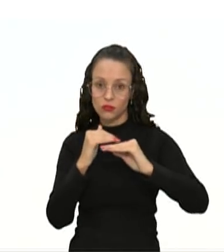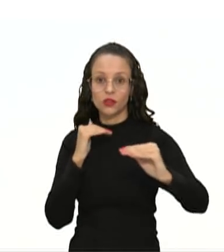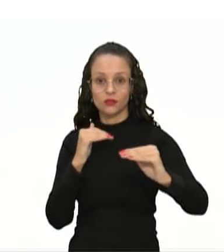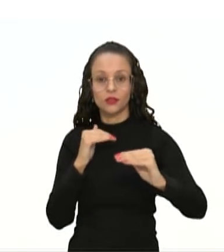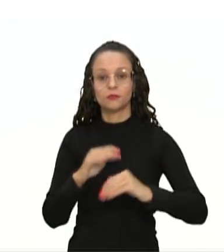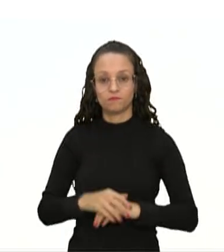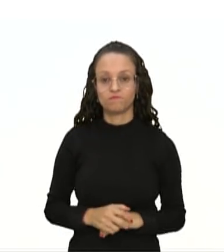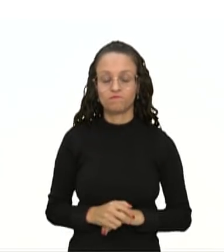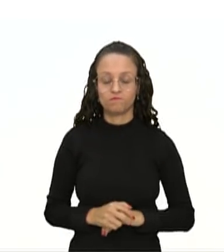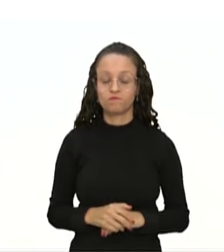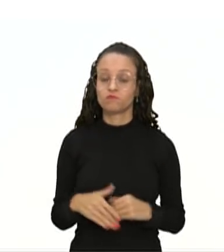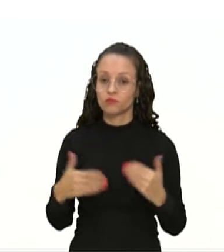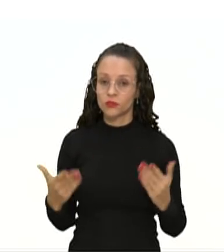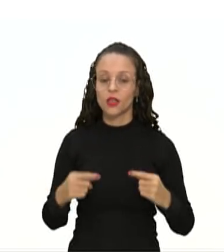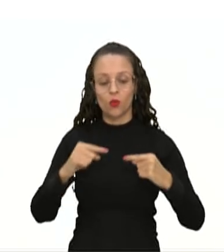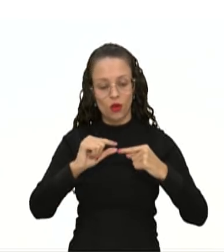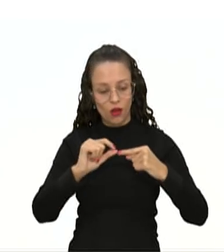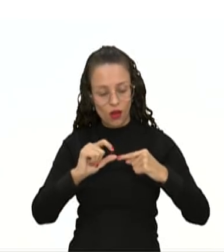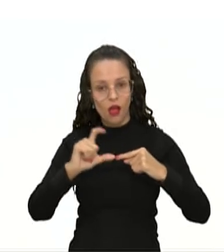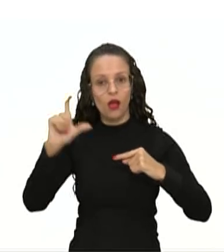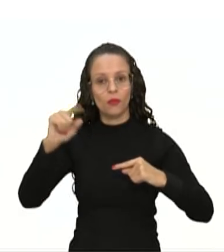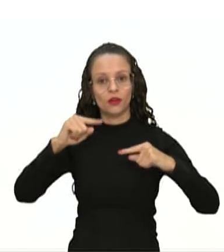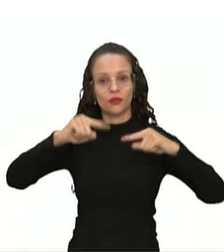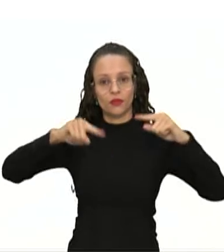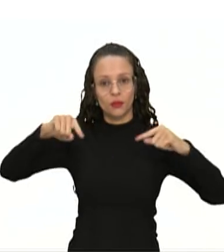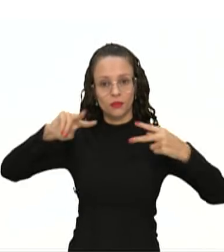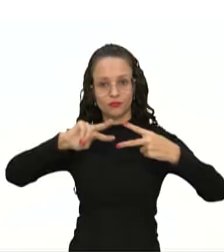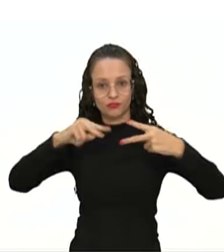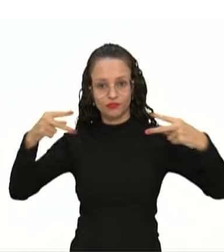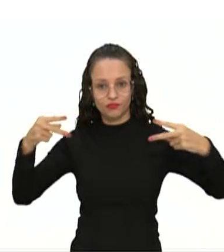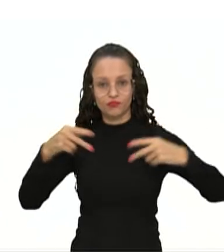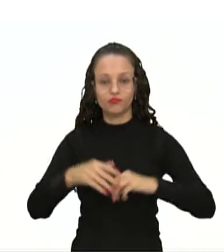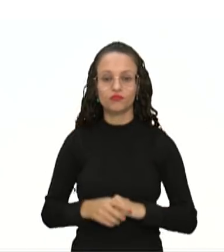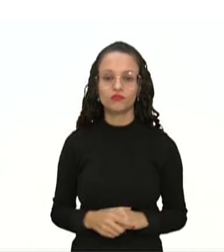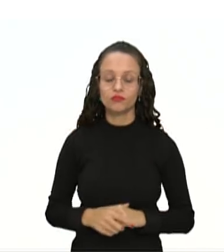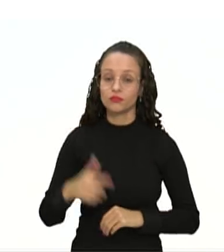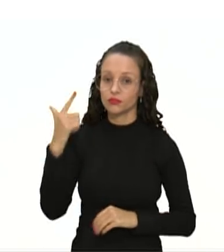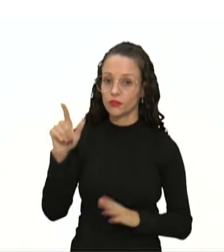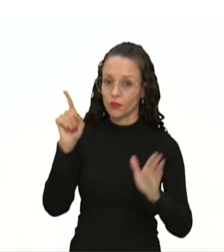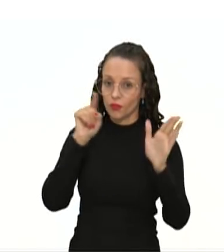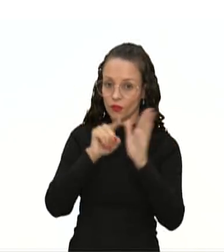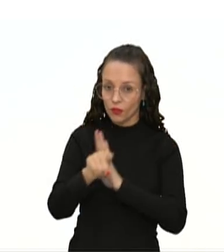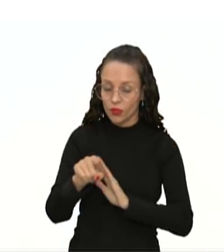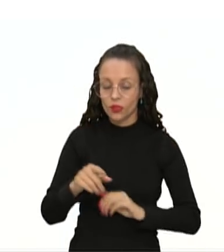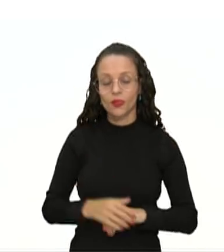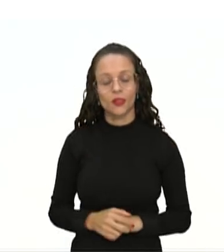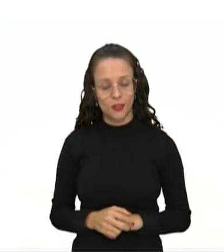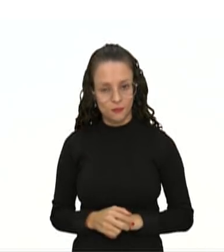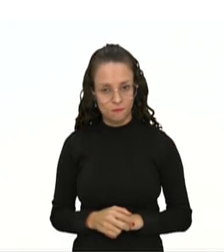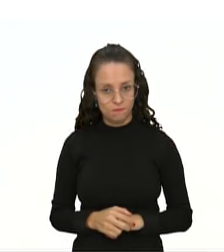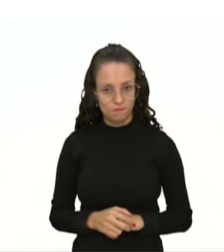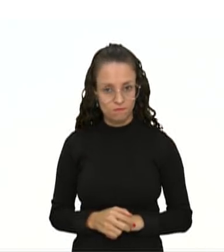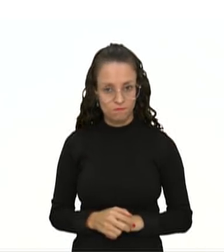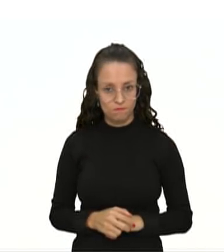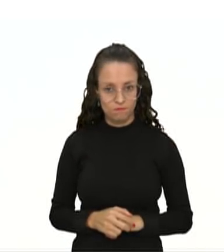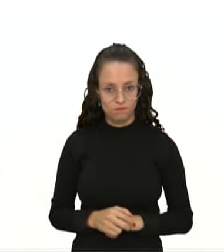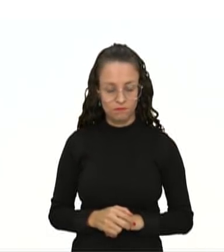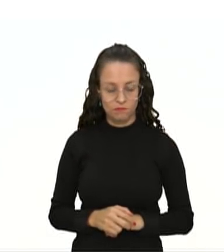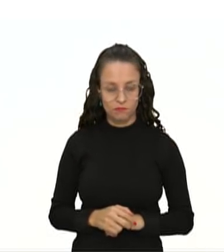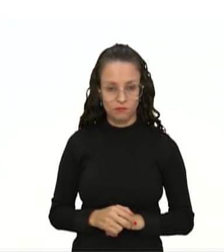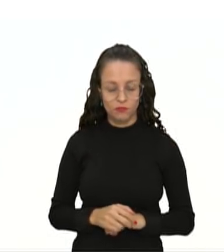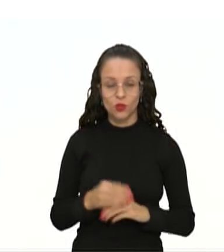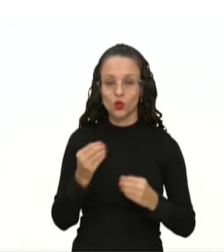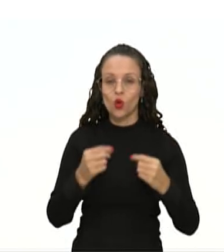a espécie. Então, aumenta a variabilidade genética, ok? Mais um quiz. A frequência de recombinação entre